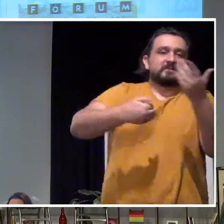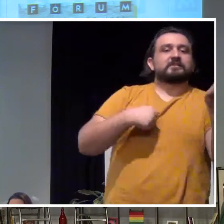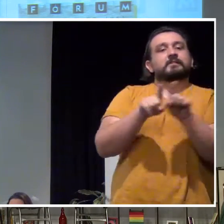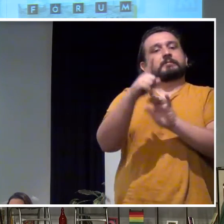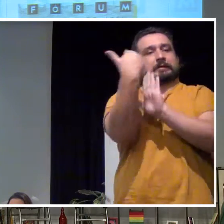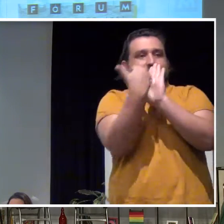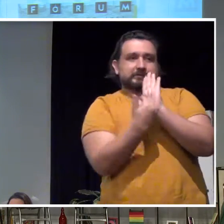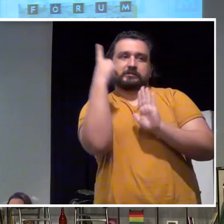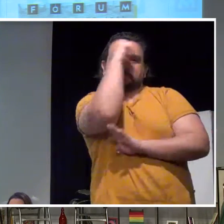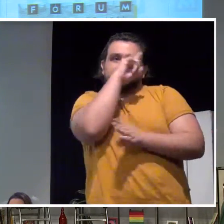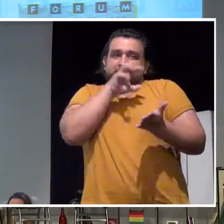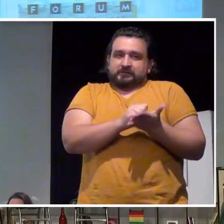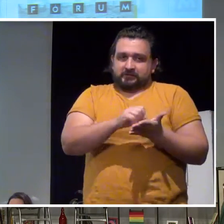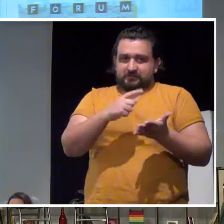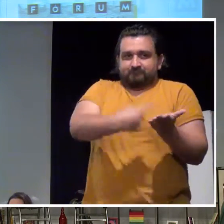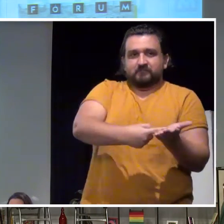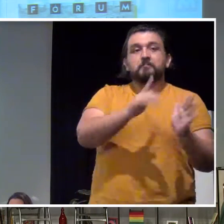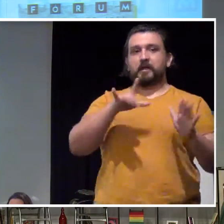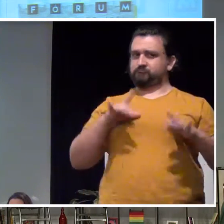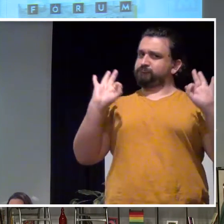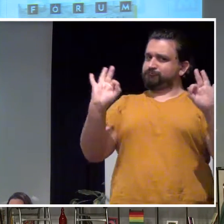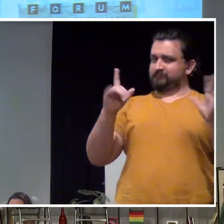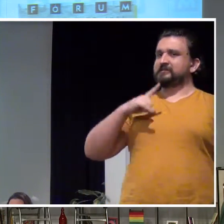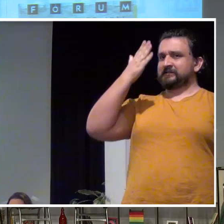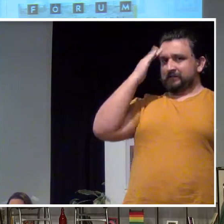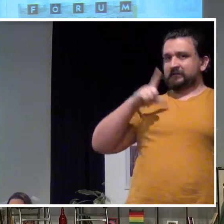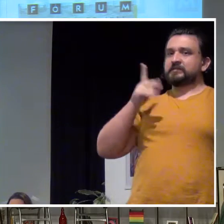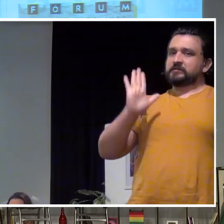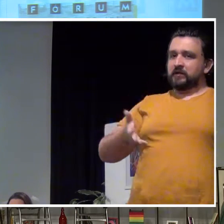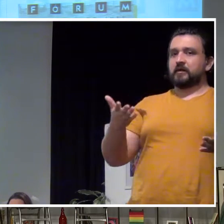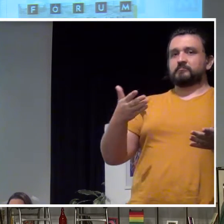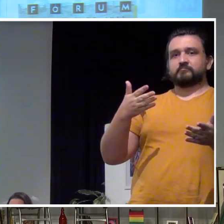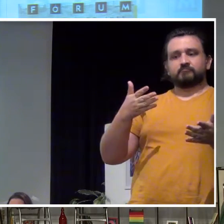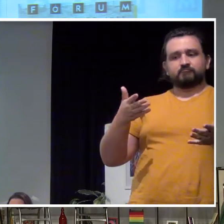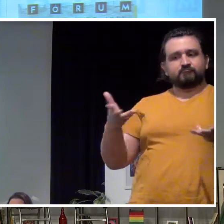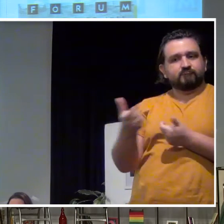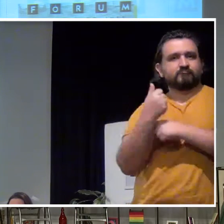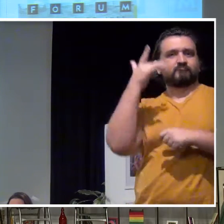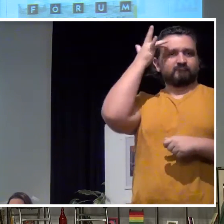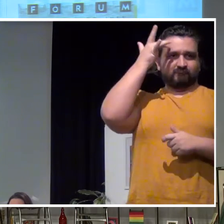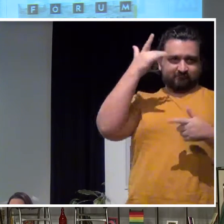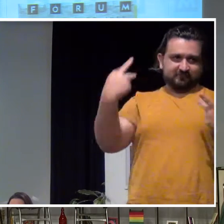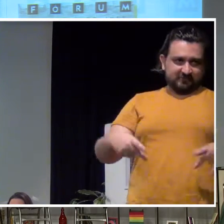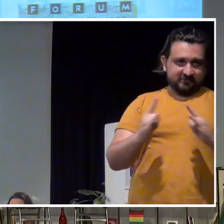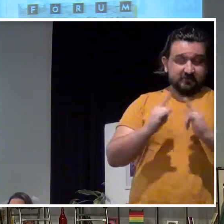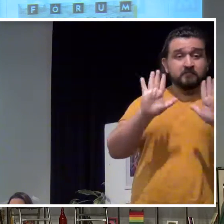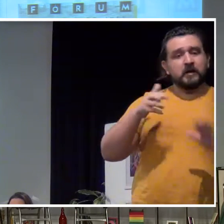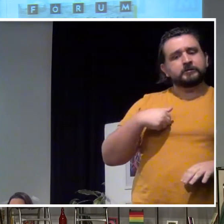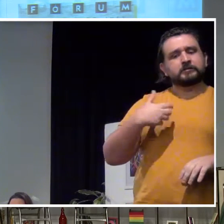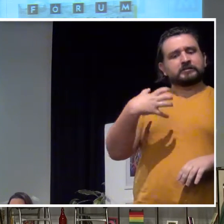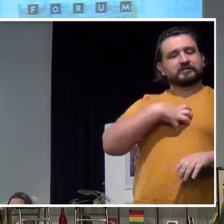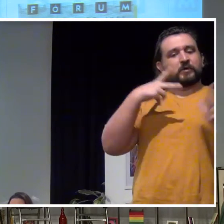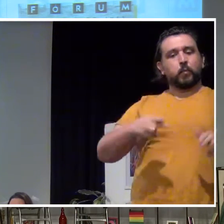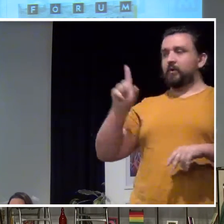agenda difícil para marcar, mas é um luxo. Já temos aqui um certo luxo. Mas eu me senti